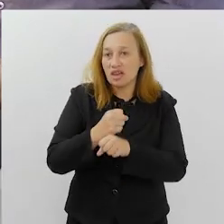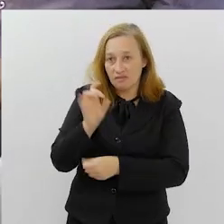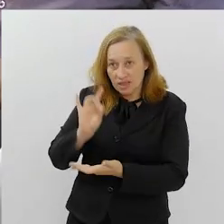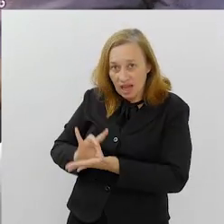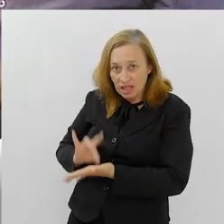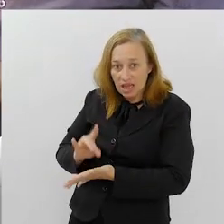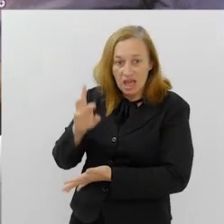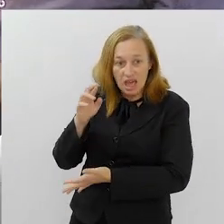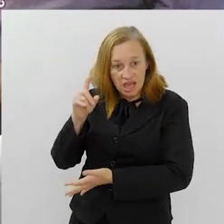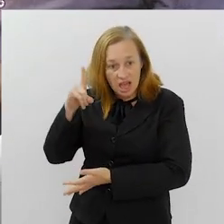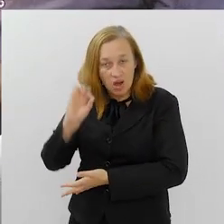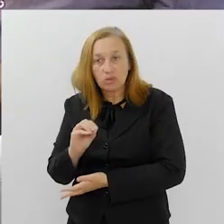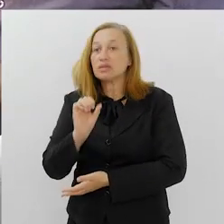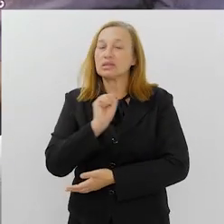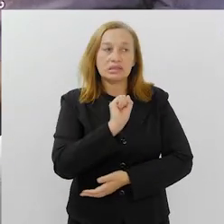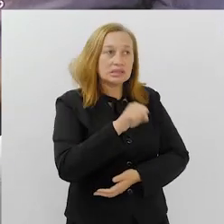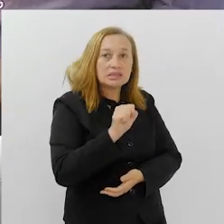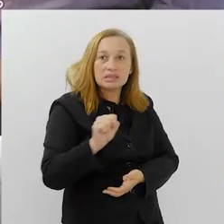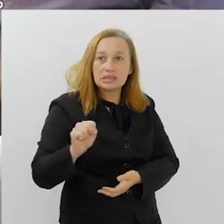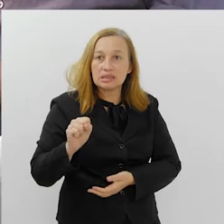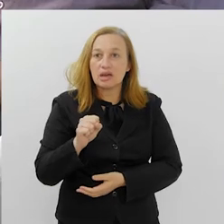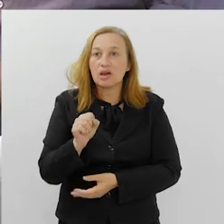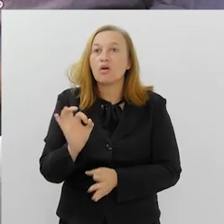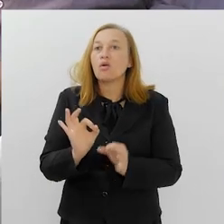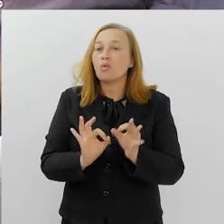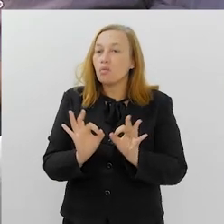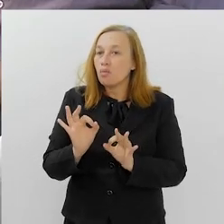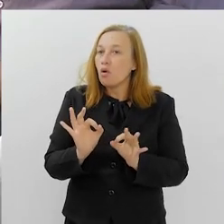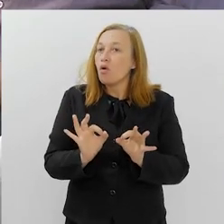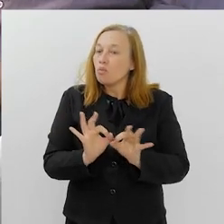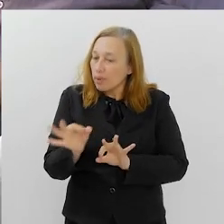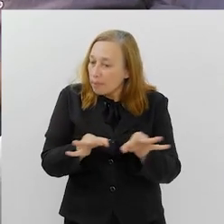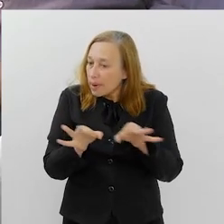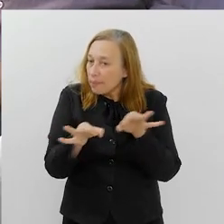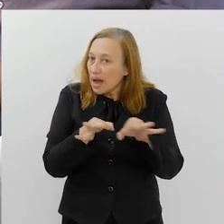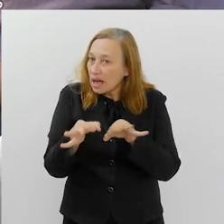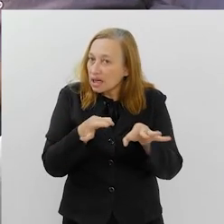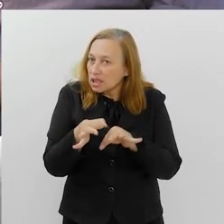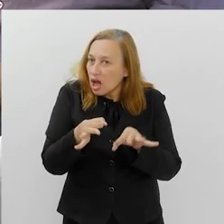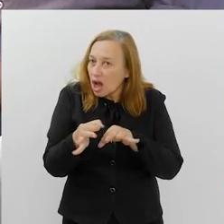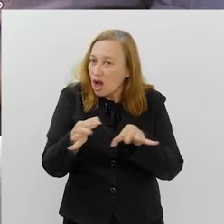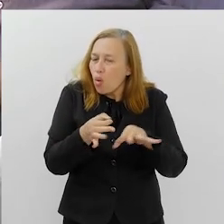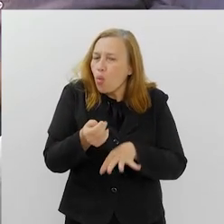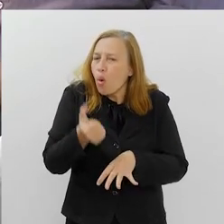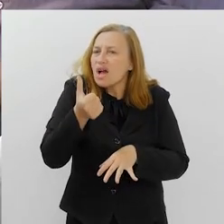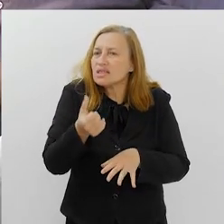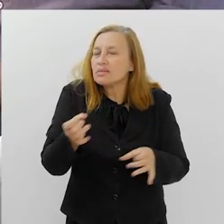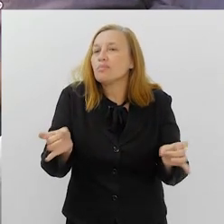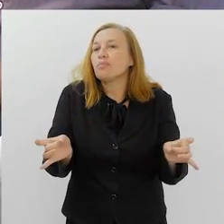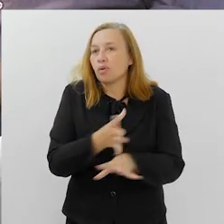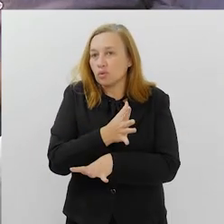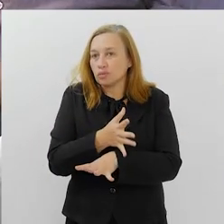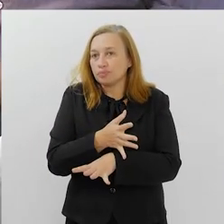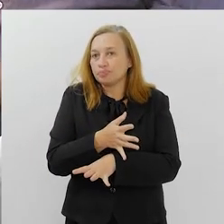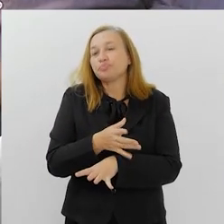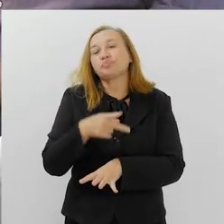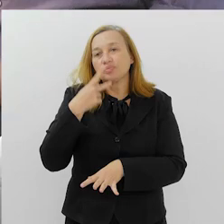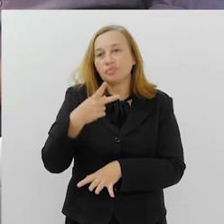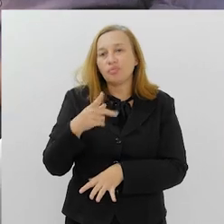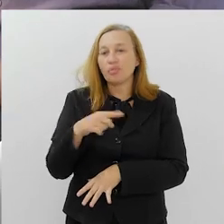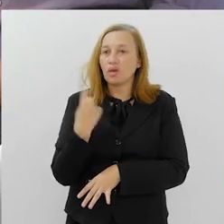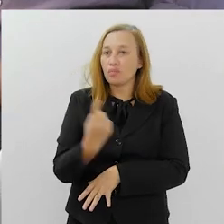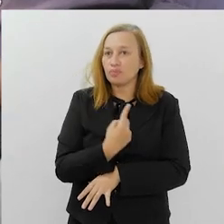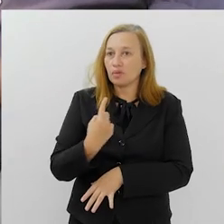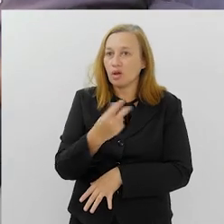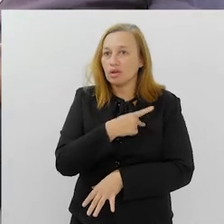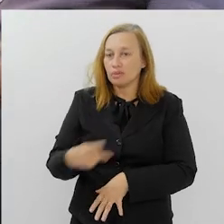Reinaldo? Isso. Né? Tá, o projeto já está saindo do forno, né? O clube aqui, né? Como eu falei, né? O nosso